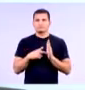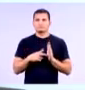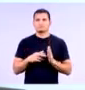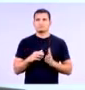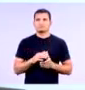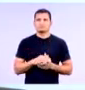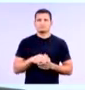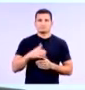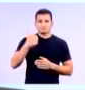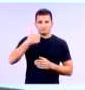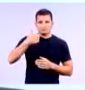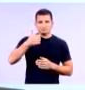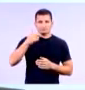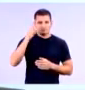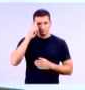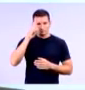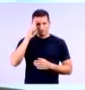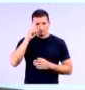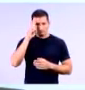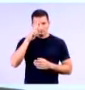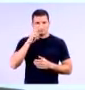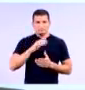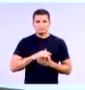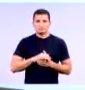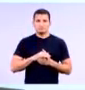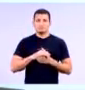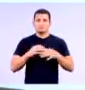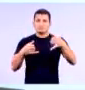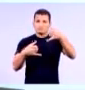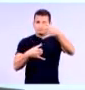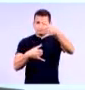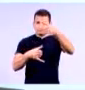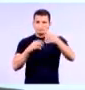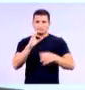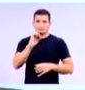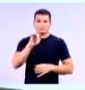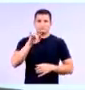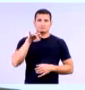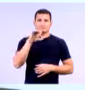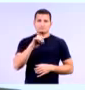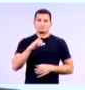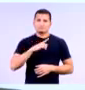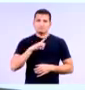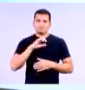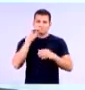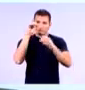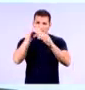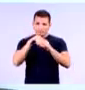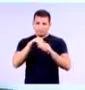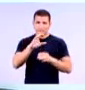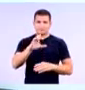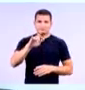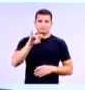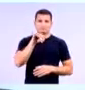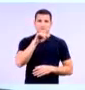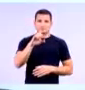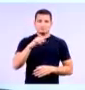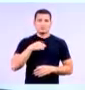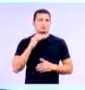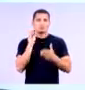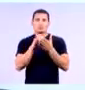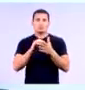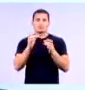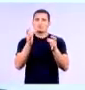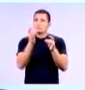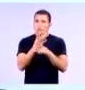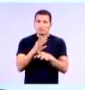Primeiro, só relembrando, todo esse código está dentro da classe. É que eu não coloquei a classe completa, porque senão ia ficar uma letrinha muito pequena e